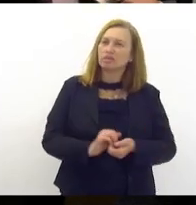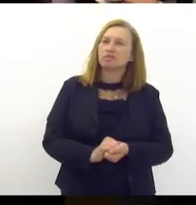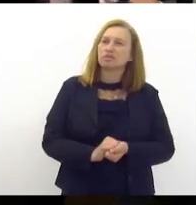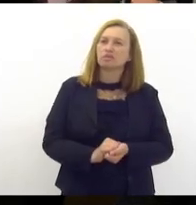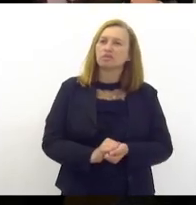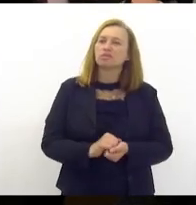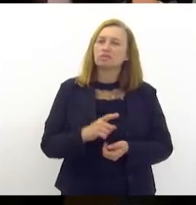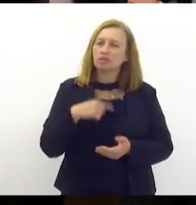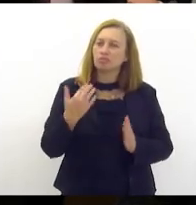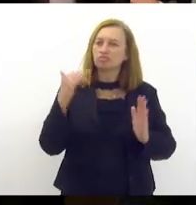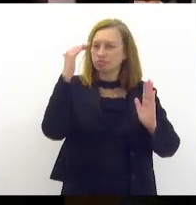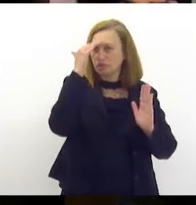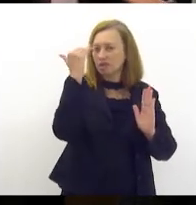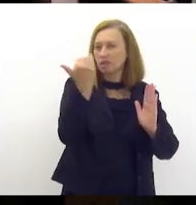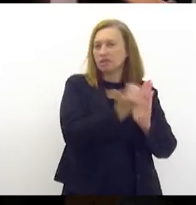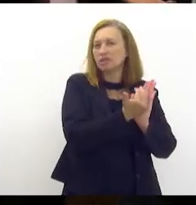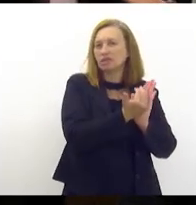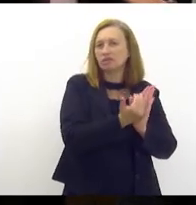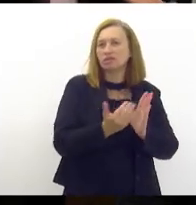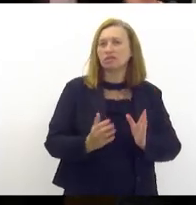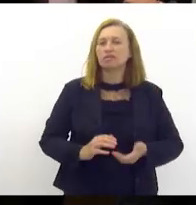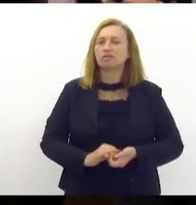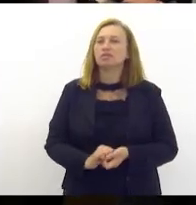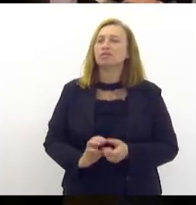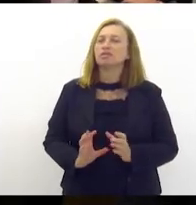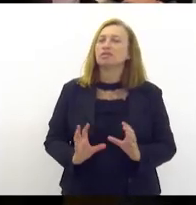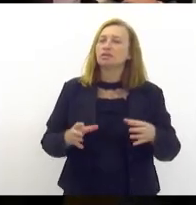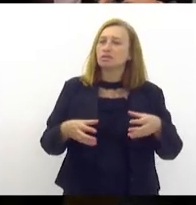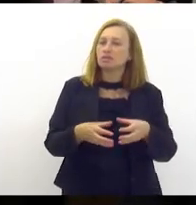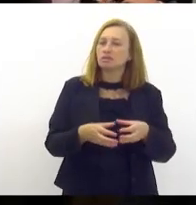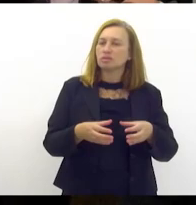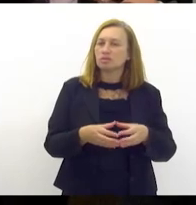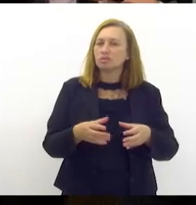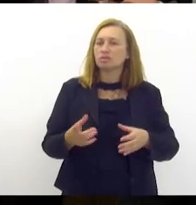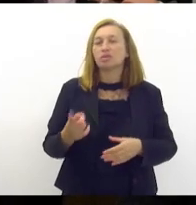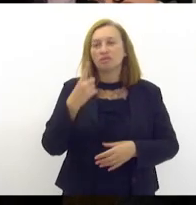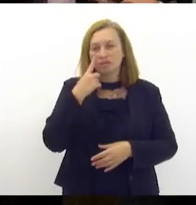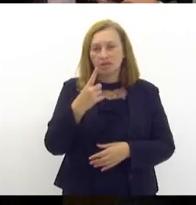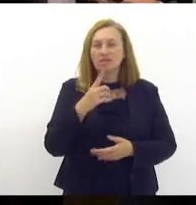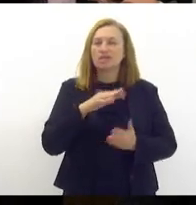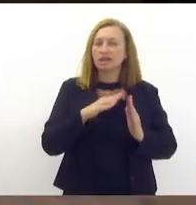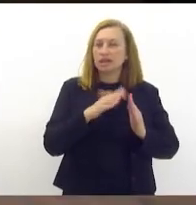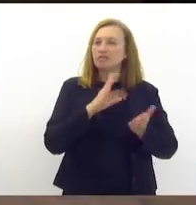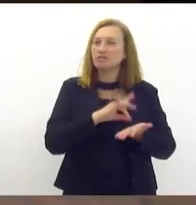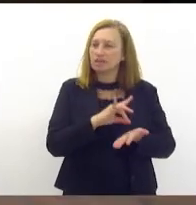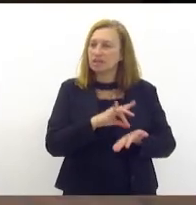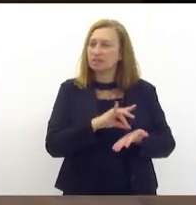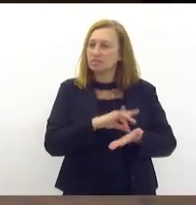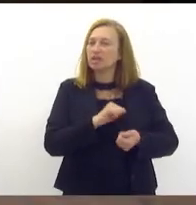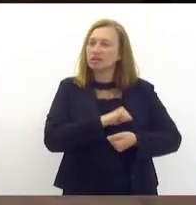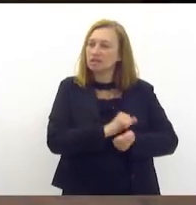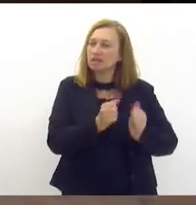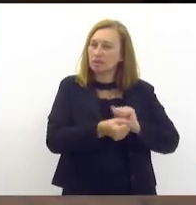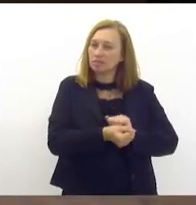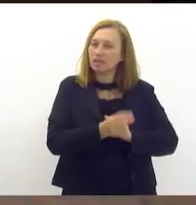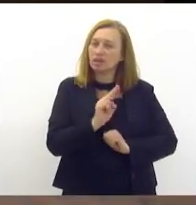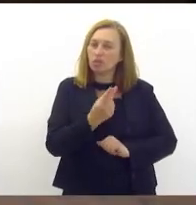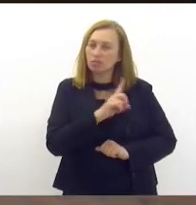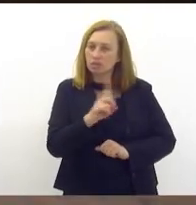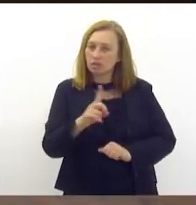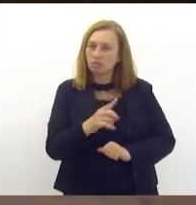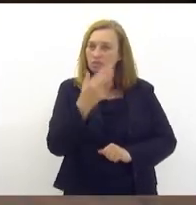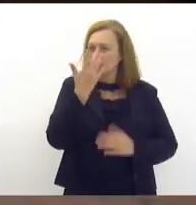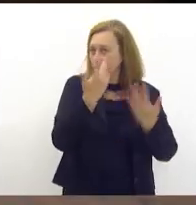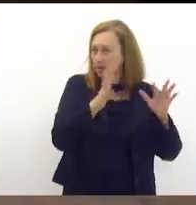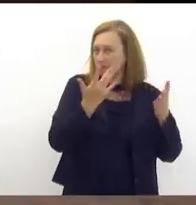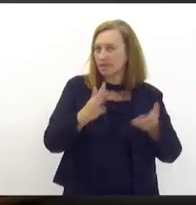o cumpra-se, vamos para as moradias com as pessoas com deficiência para ver se as casas realmente estão adaptadas como deve ser.